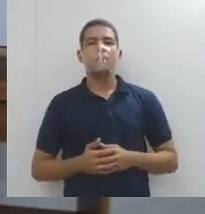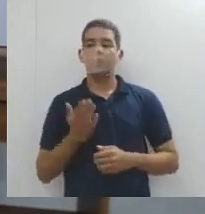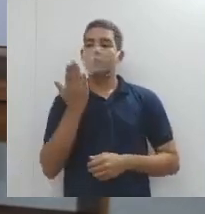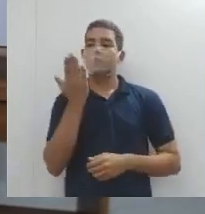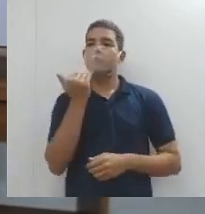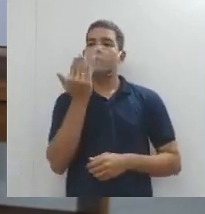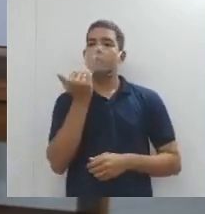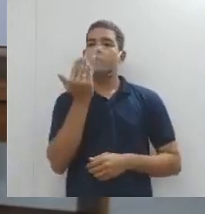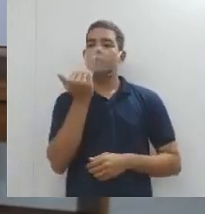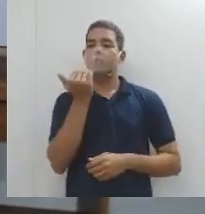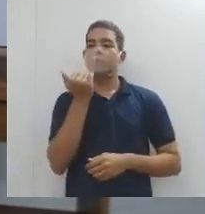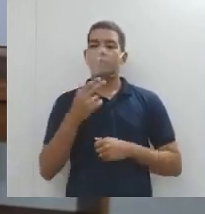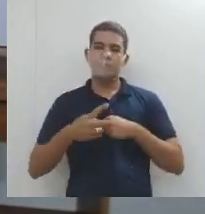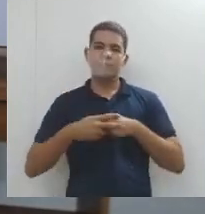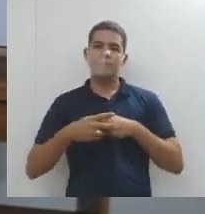Come.